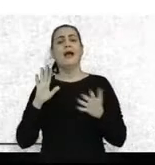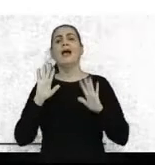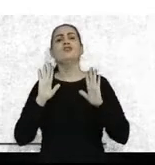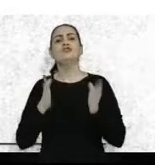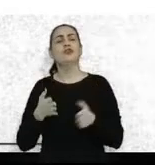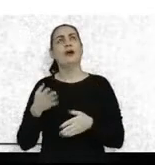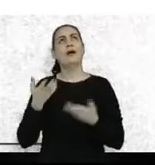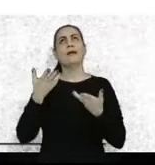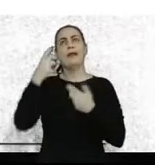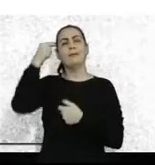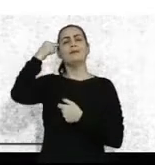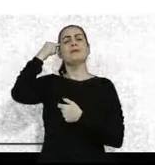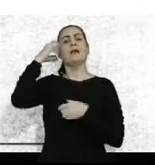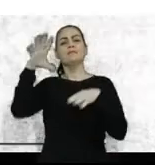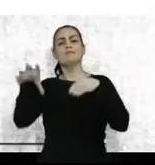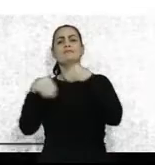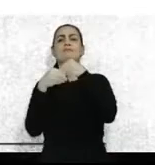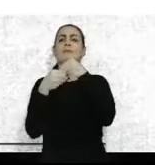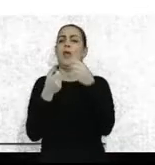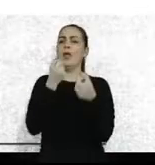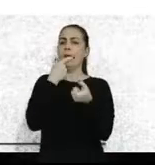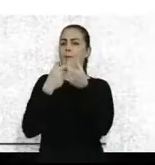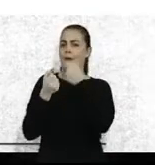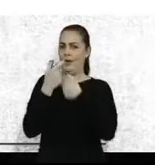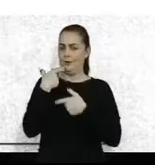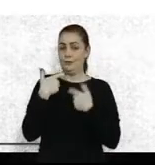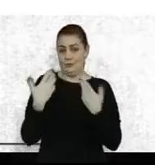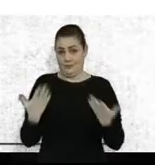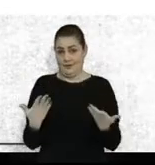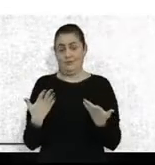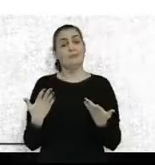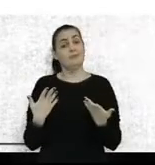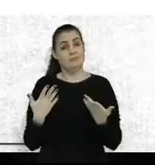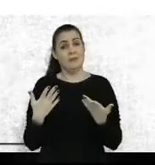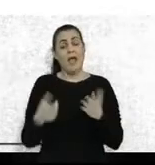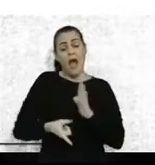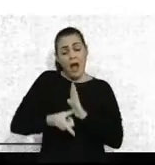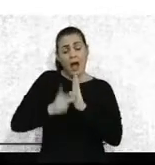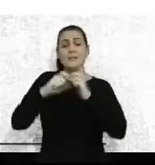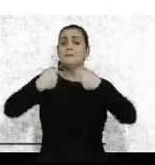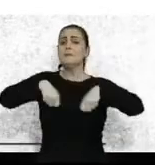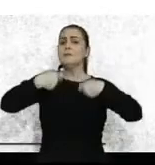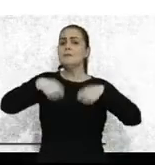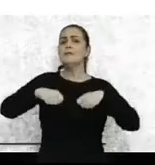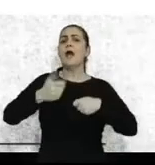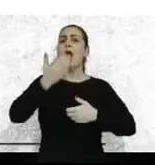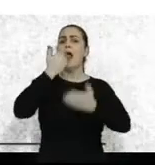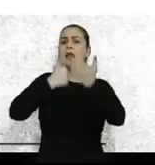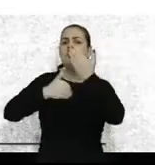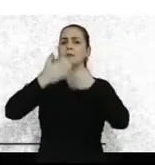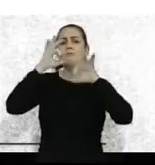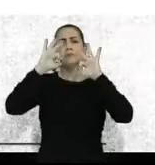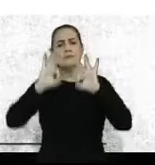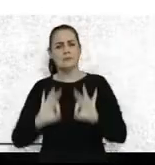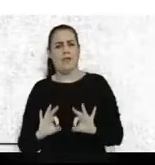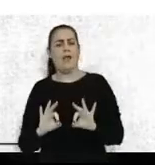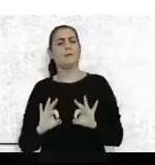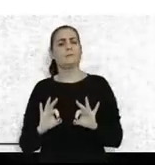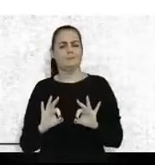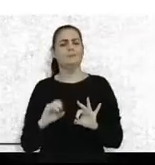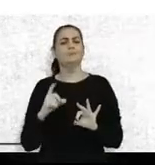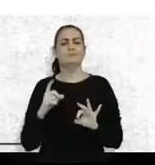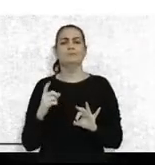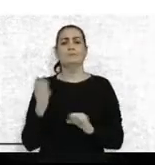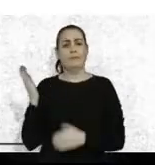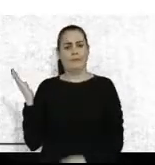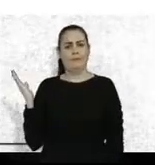alimentos que tem aqui, né, com antioxidantes, anti-inflamatórios, polifenóis. Enfim, aqui, ó, nesse cantinho aqui eu coloquei as uvas,